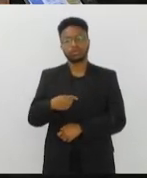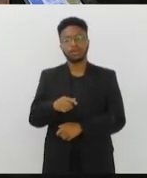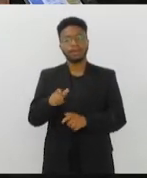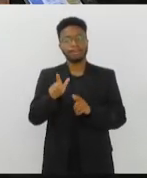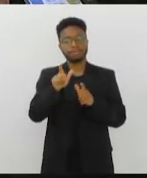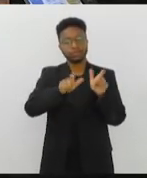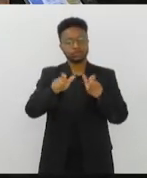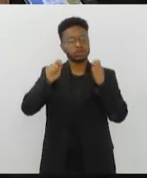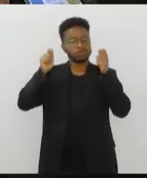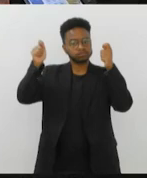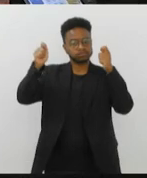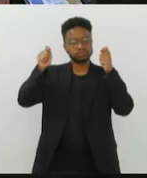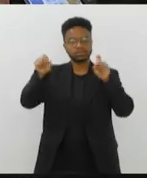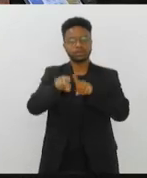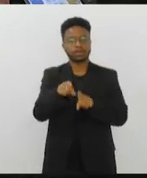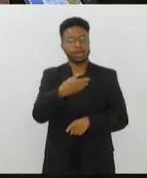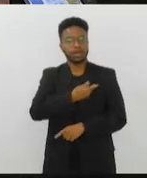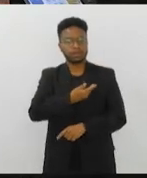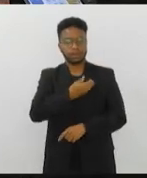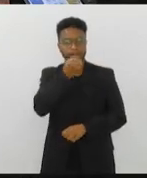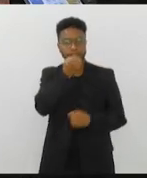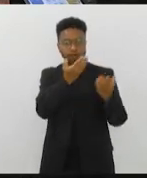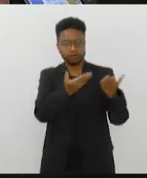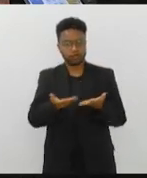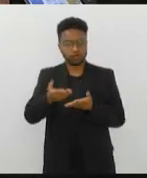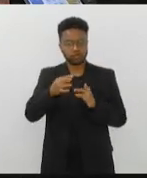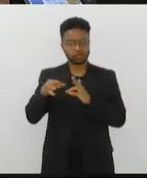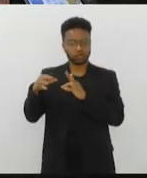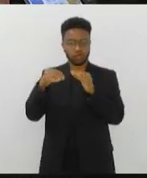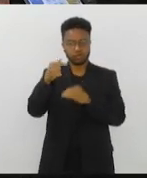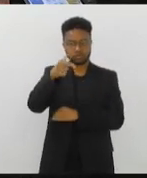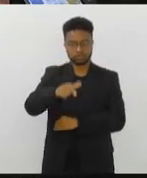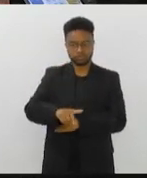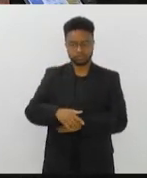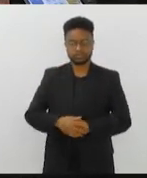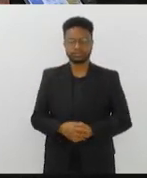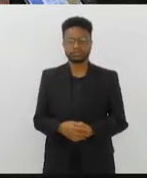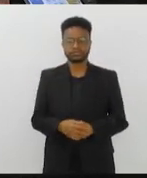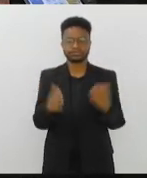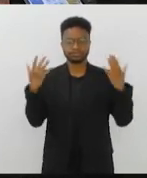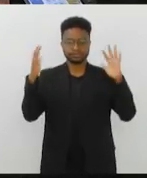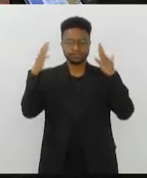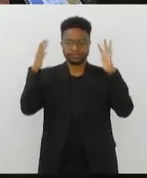queridos amigos, sejam todos bem-vindos mais uma vez